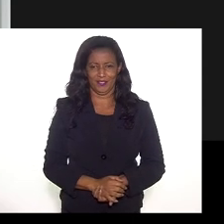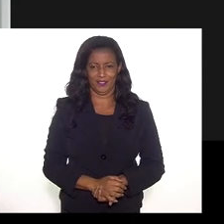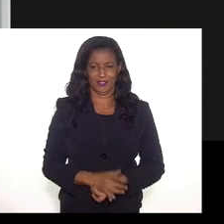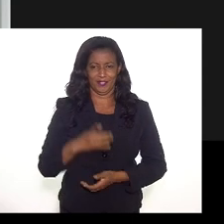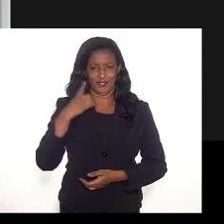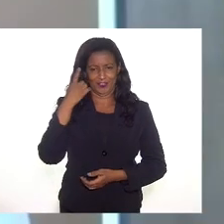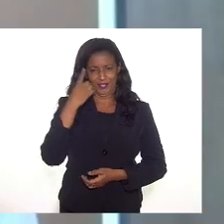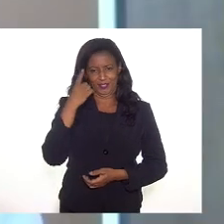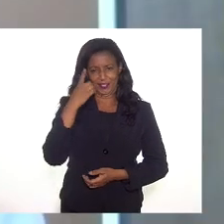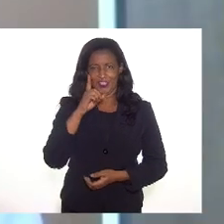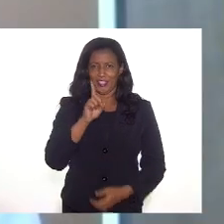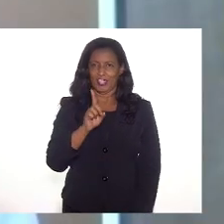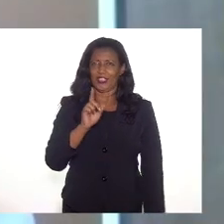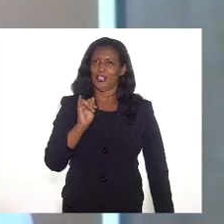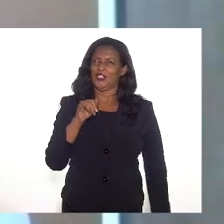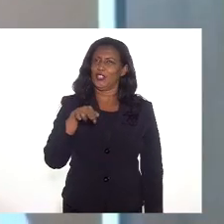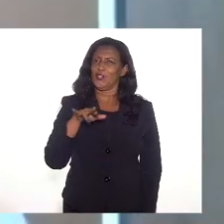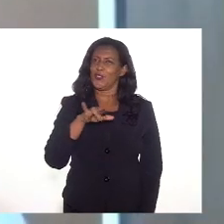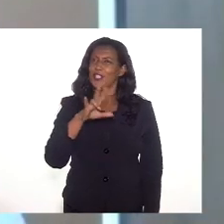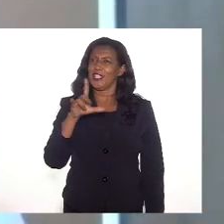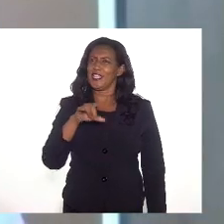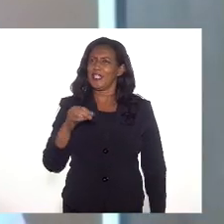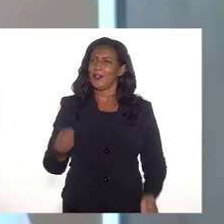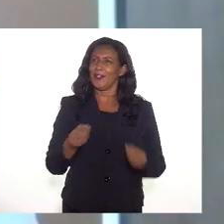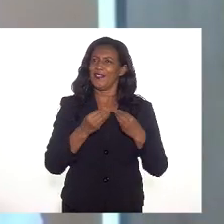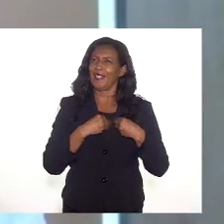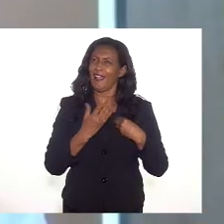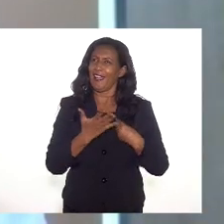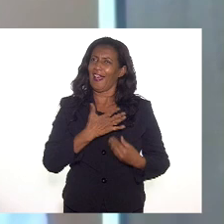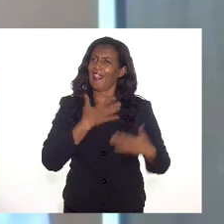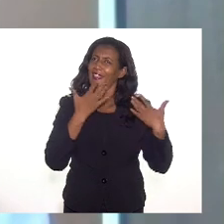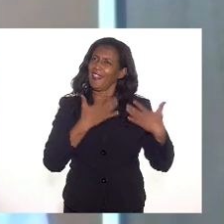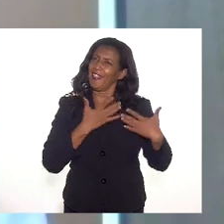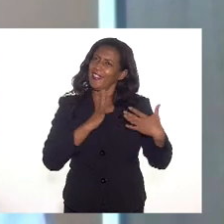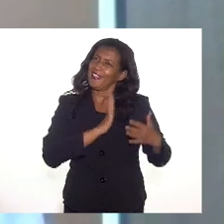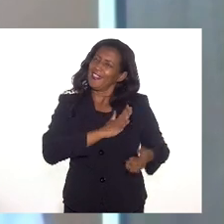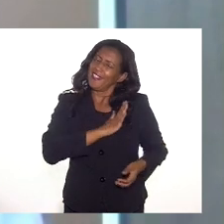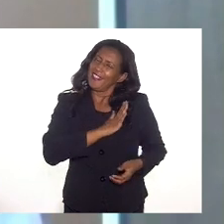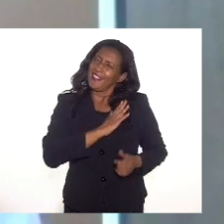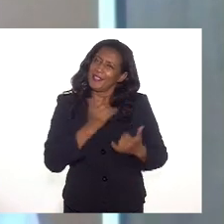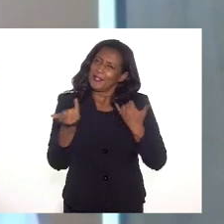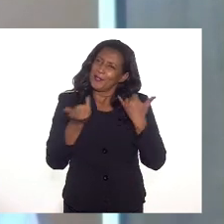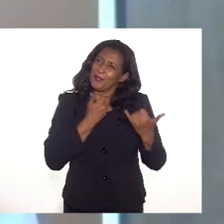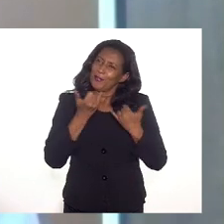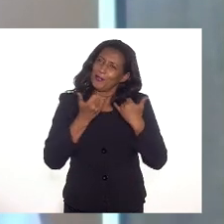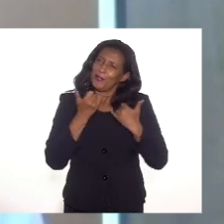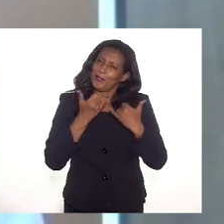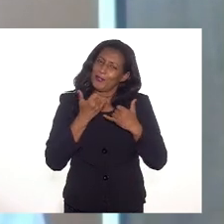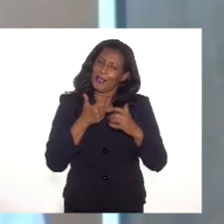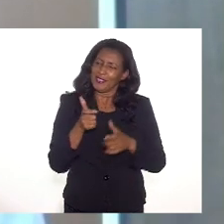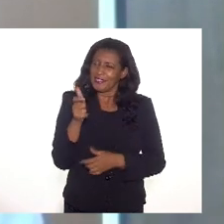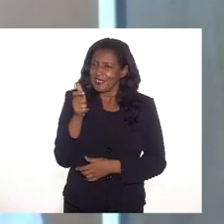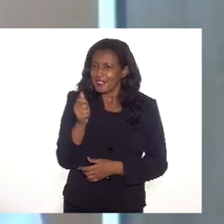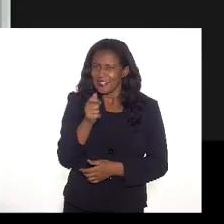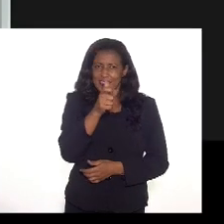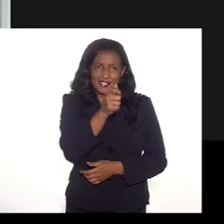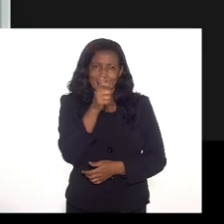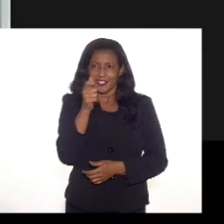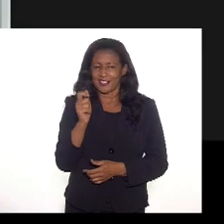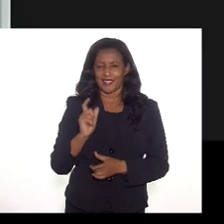Deputado Dionísio Lins, sempre trazendo alegria ao nosso coração, aquele me enchendo de mensagem, tirando prints da tela,